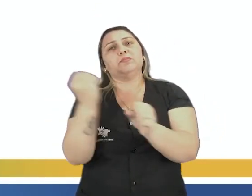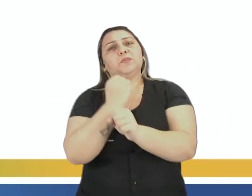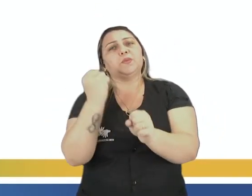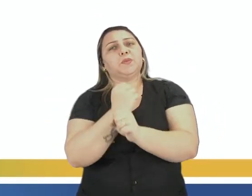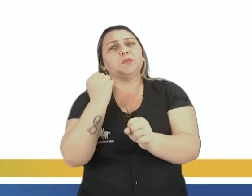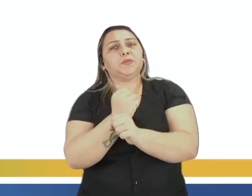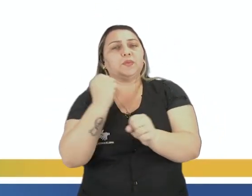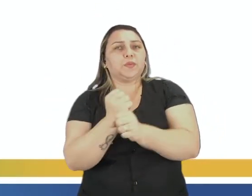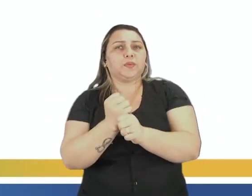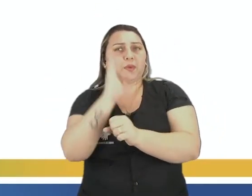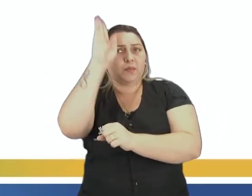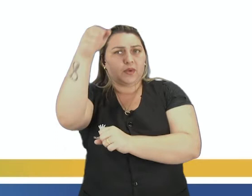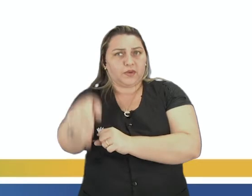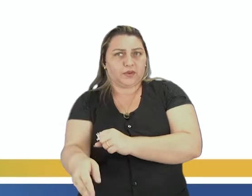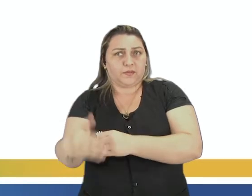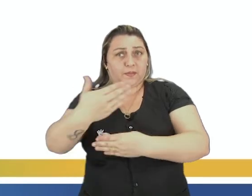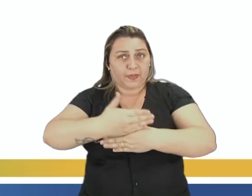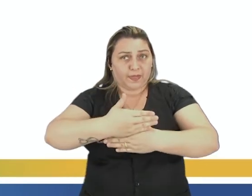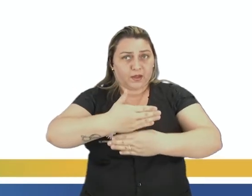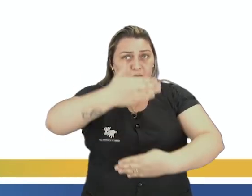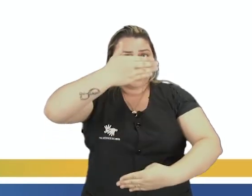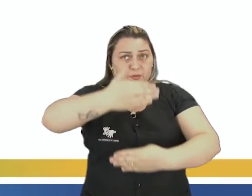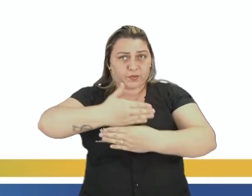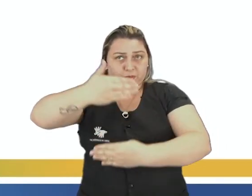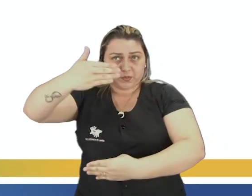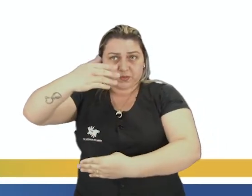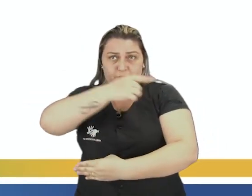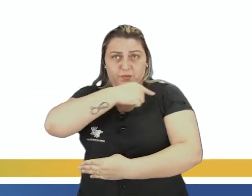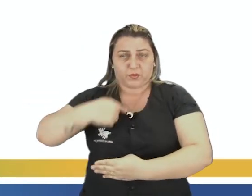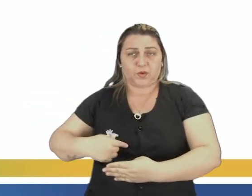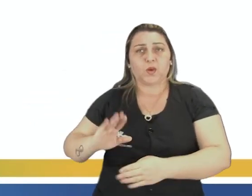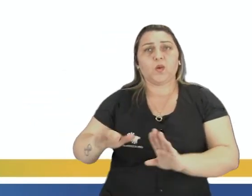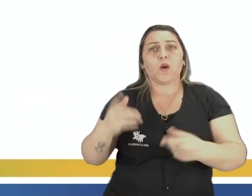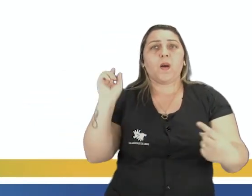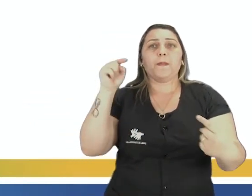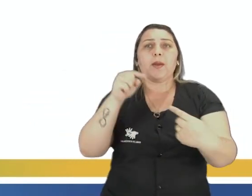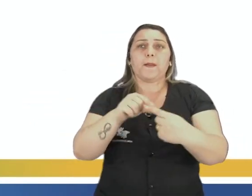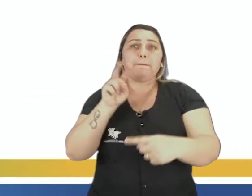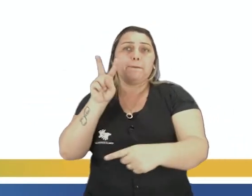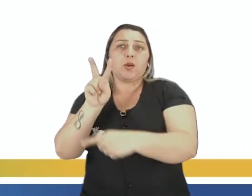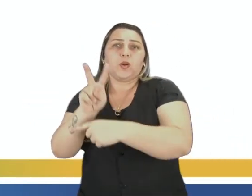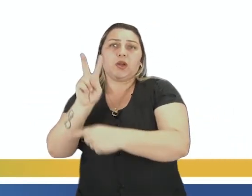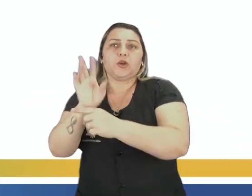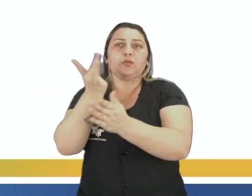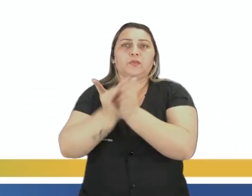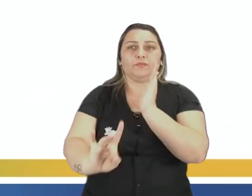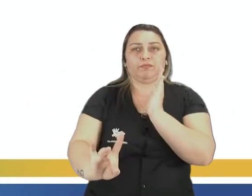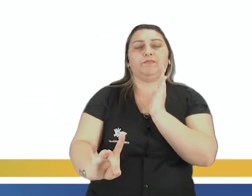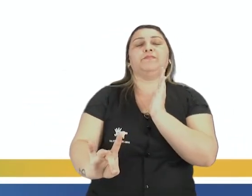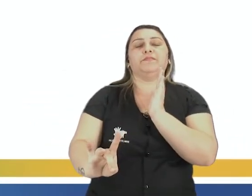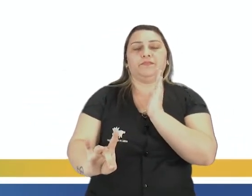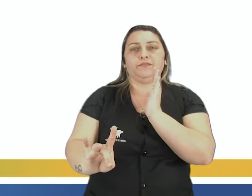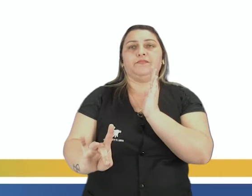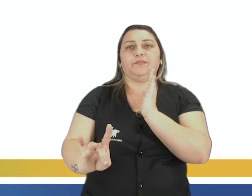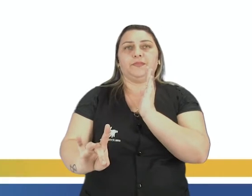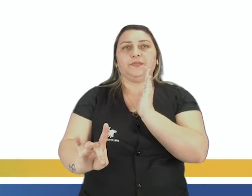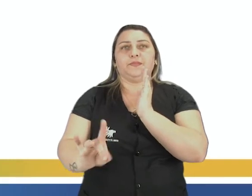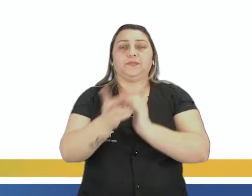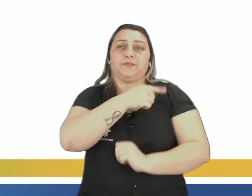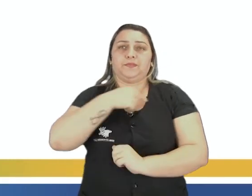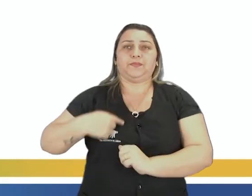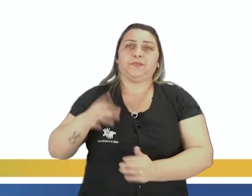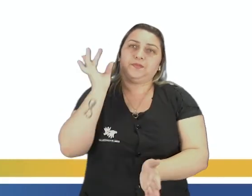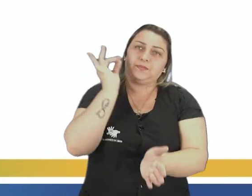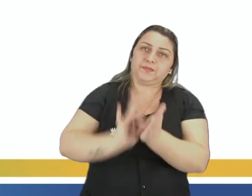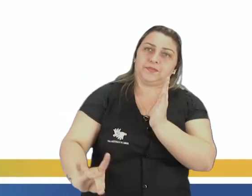obra? Foi a Muralha da China. Qual foi o objetivo? Proteger a China de